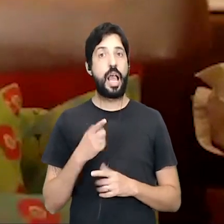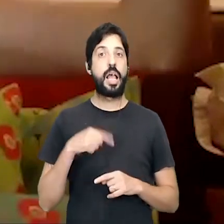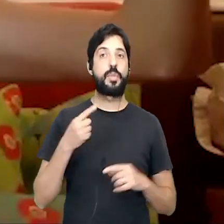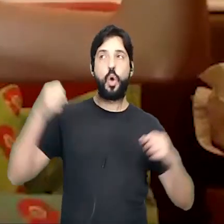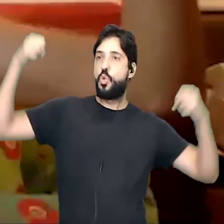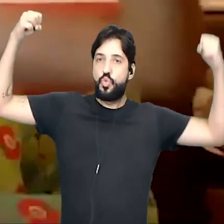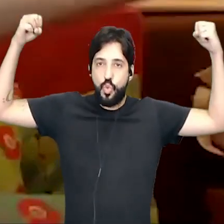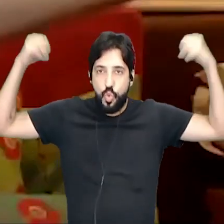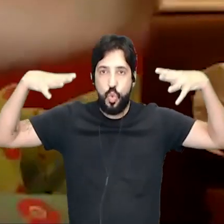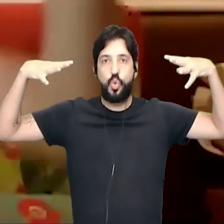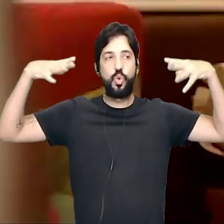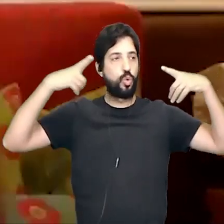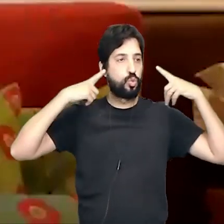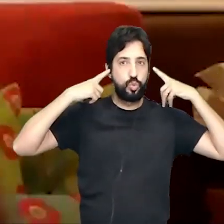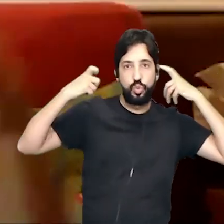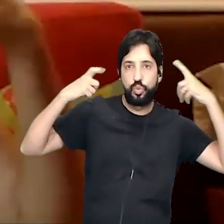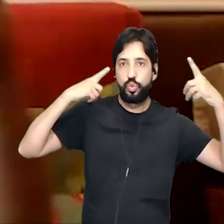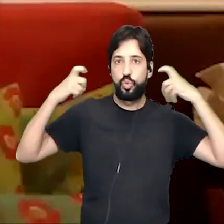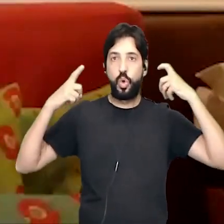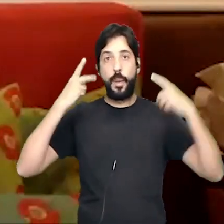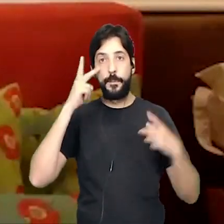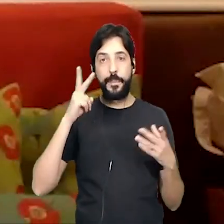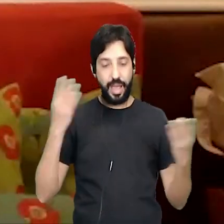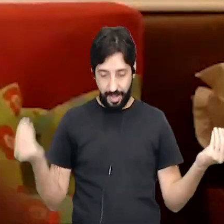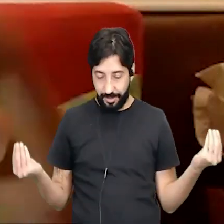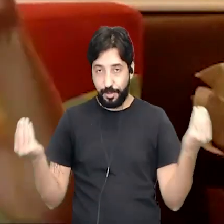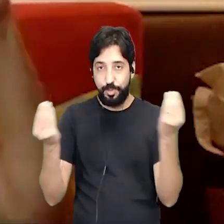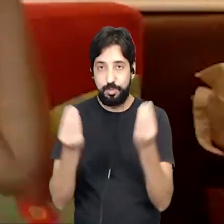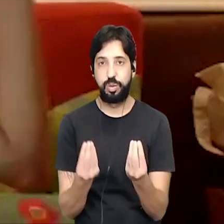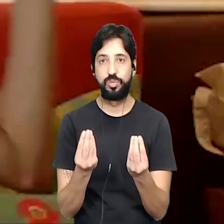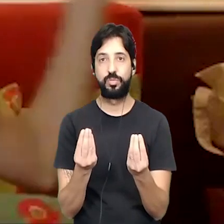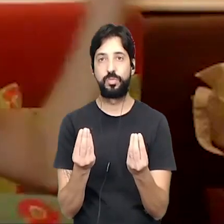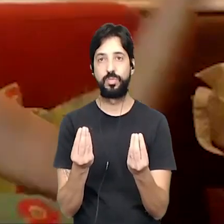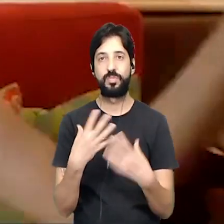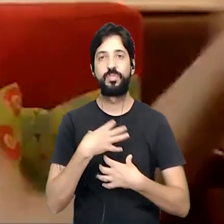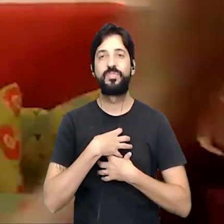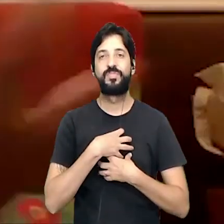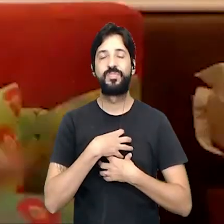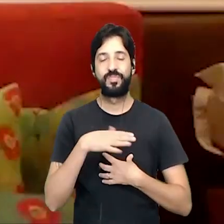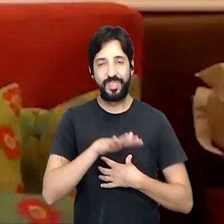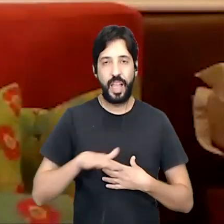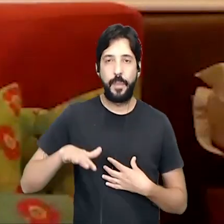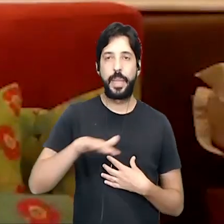então, realiza, e aí o efeito da luz e toda aquela sonoridade para